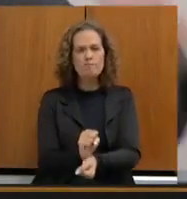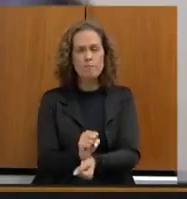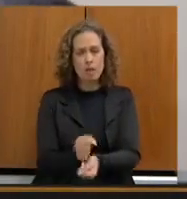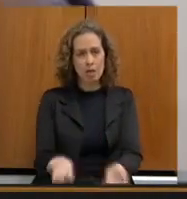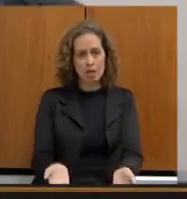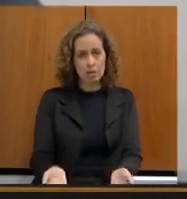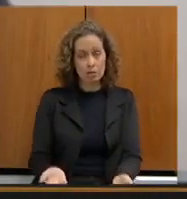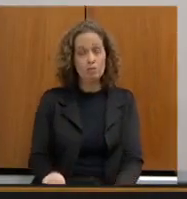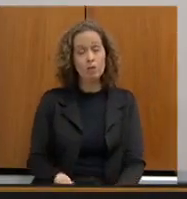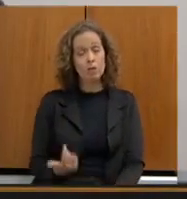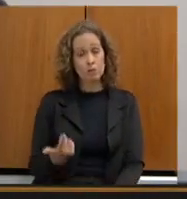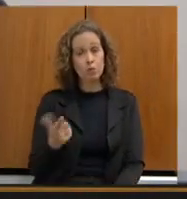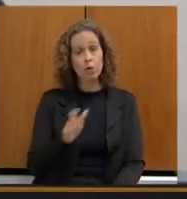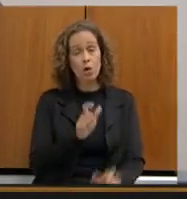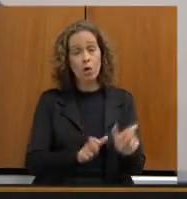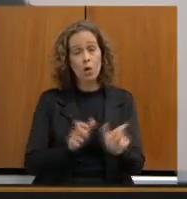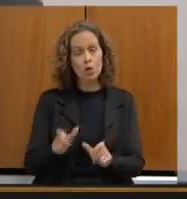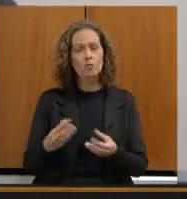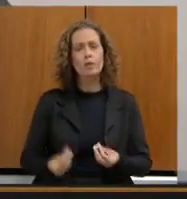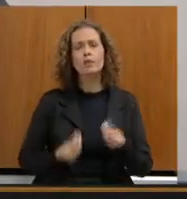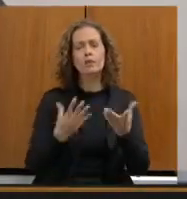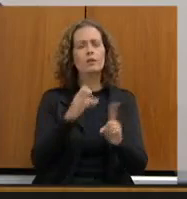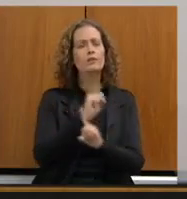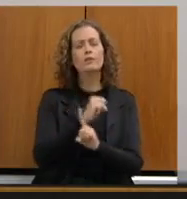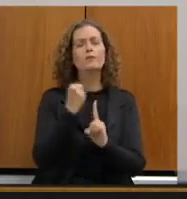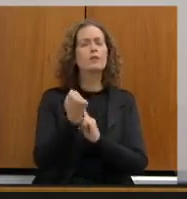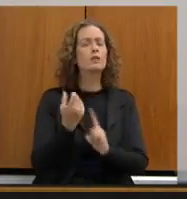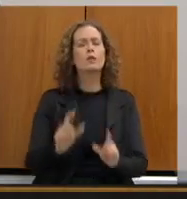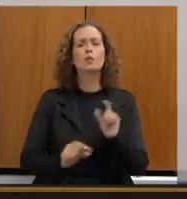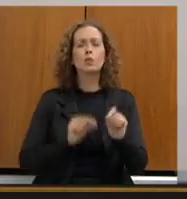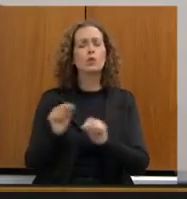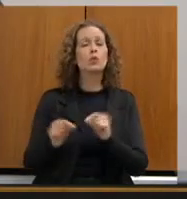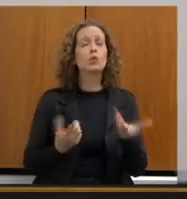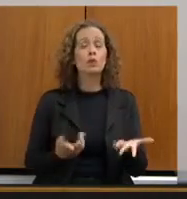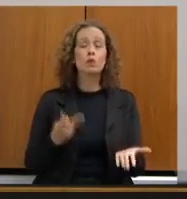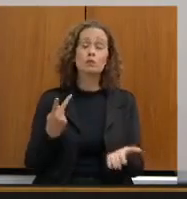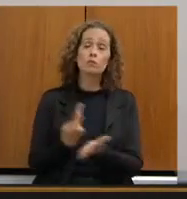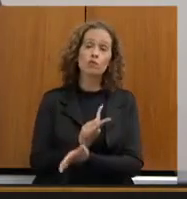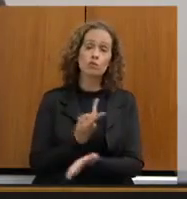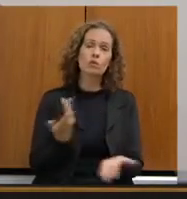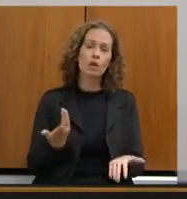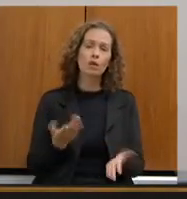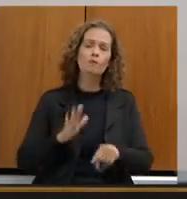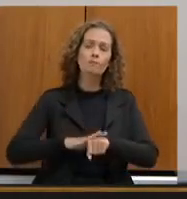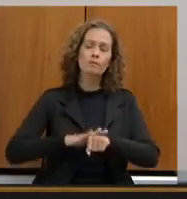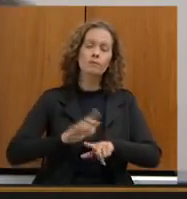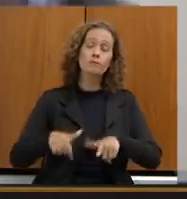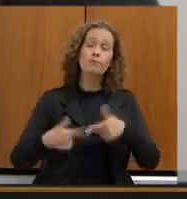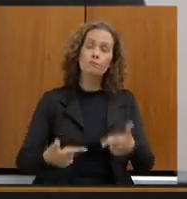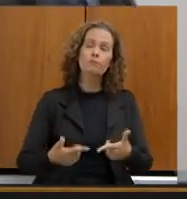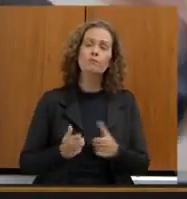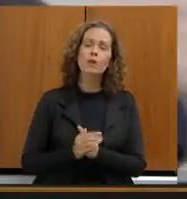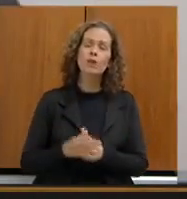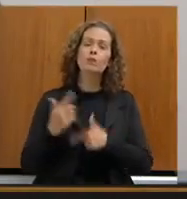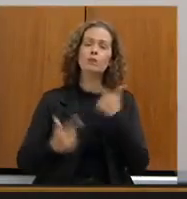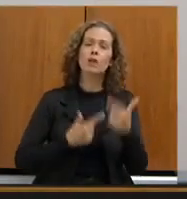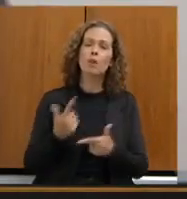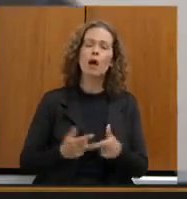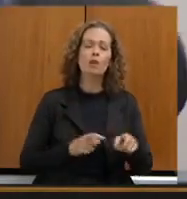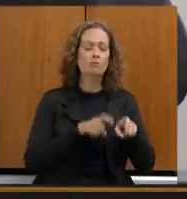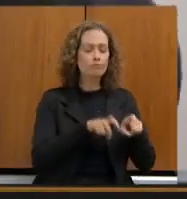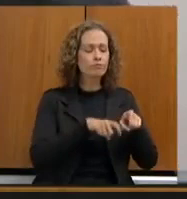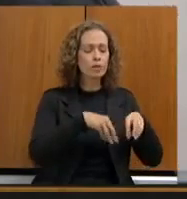tantos outros para devolver a sociedade de alguma forma a lesão e Minimizar com trabalho seja na